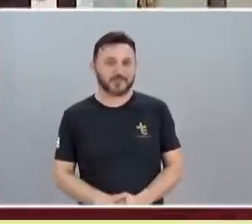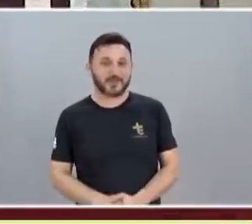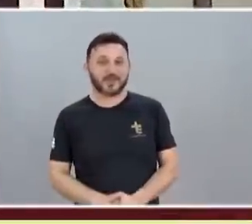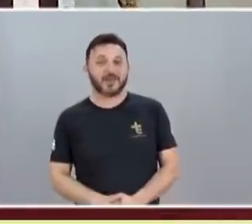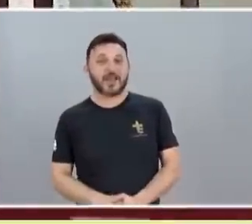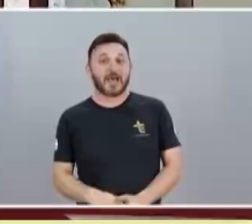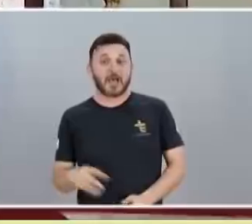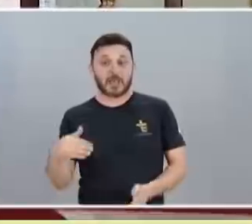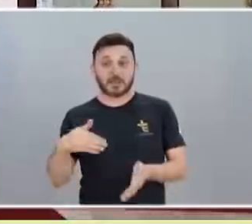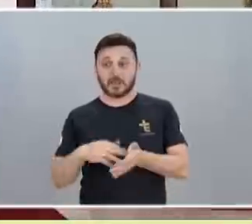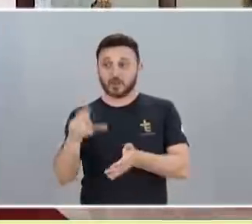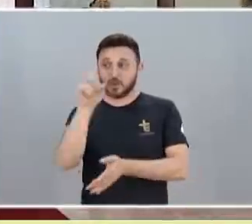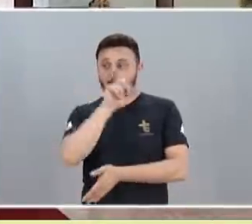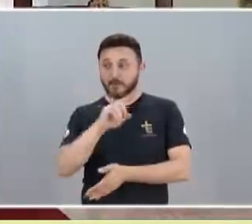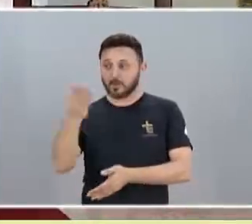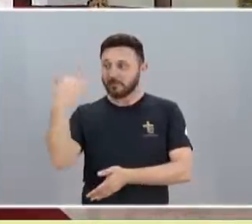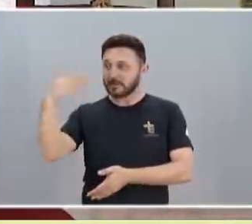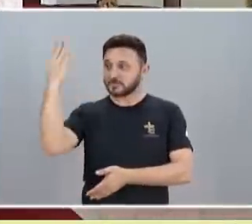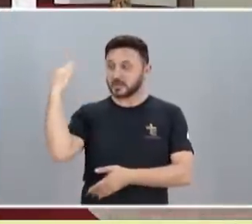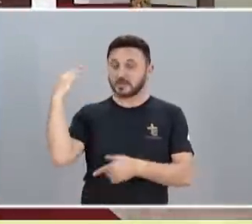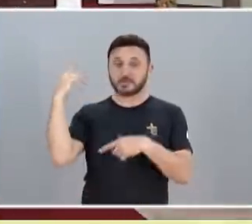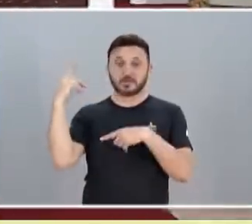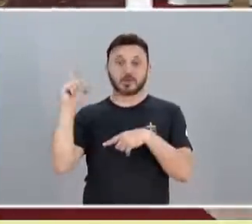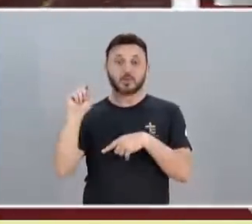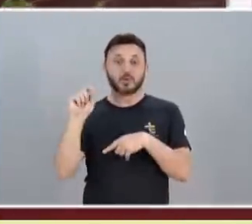Até domingo passado, nós tínhamos aqui